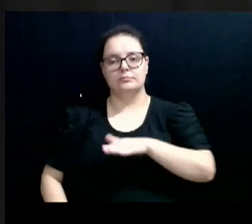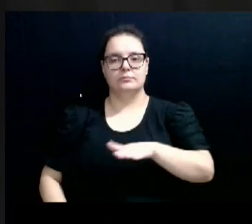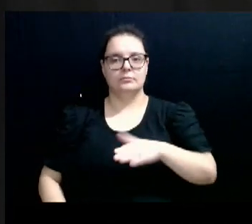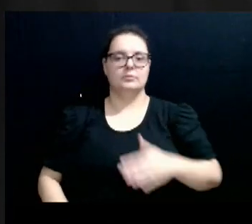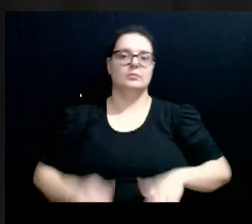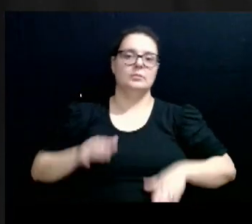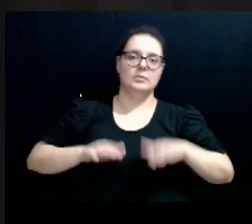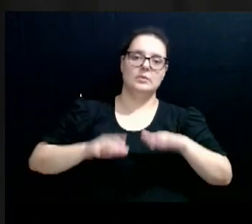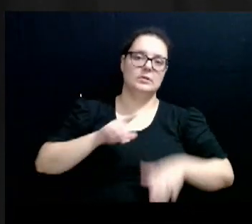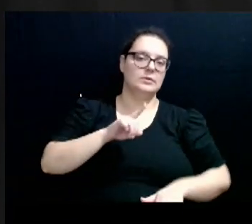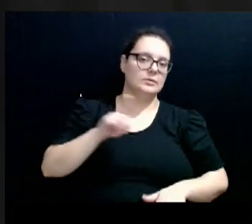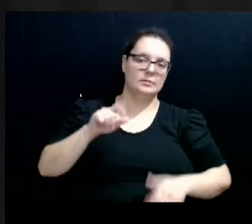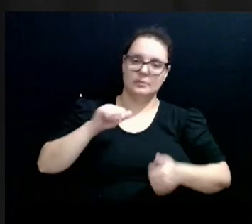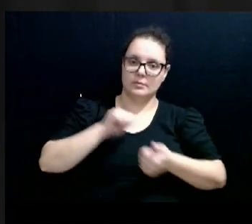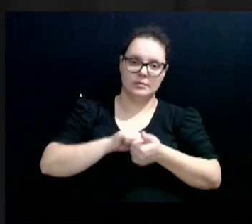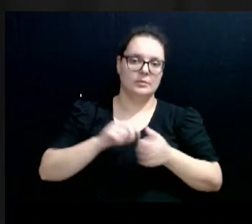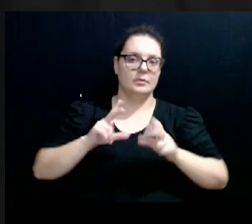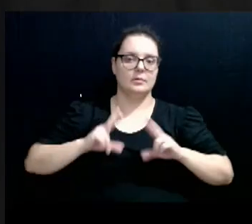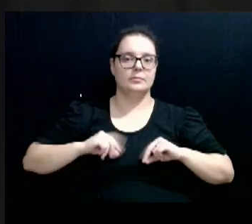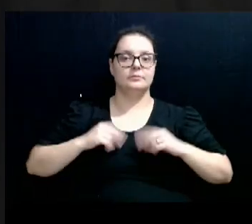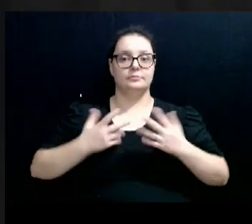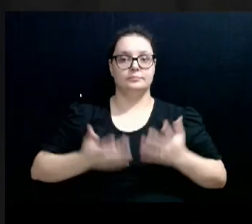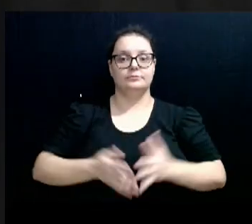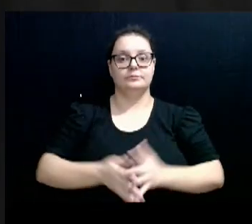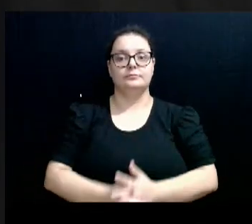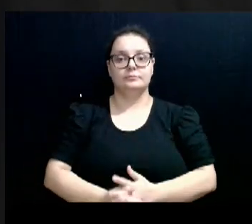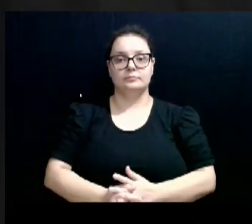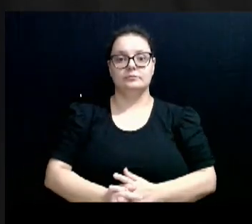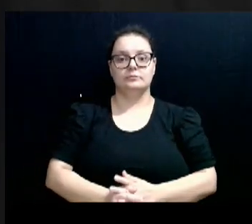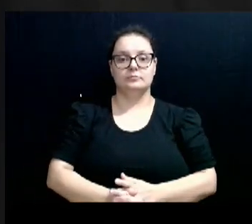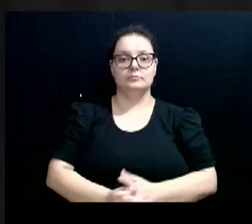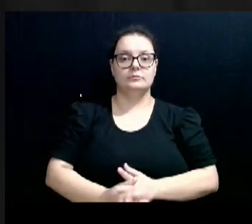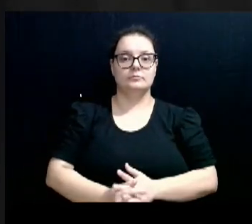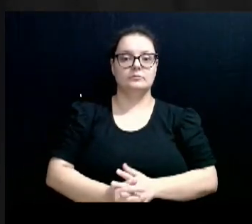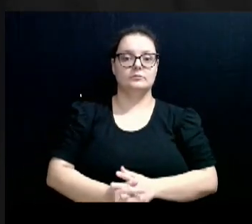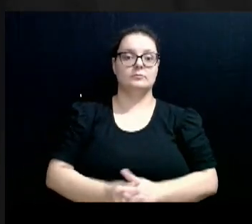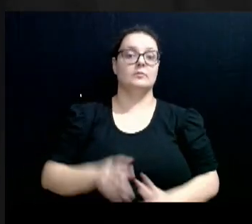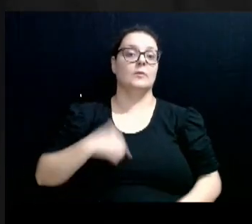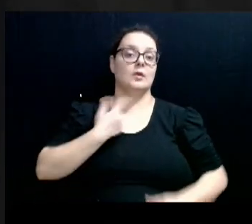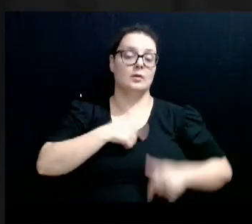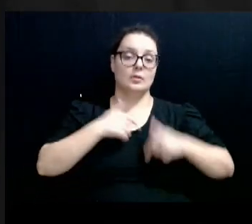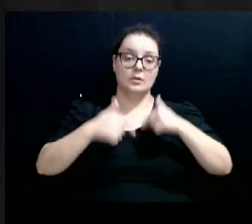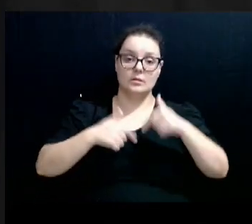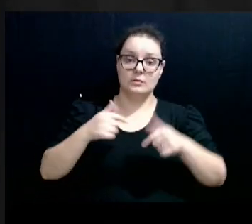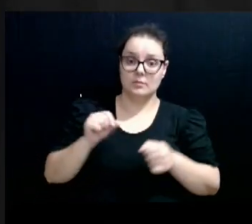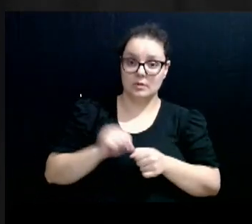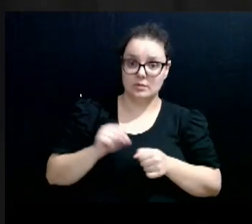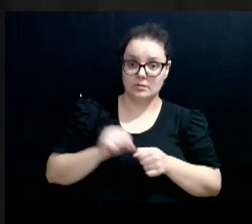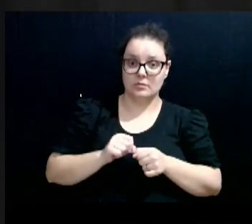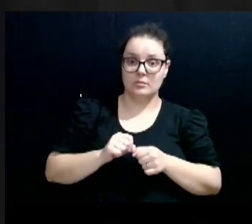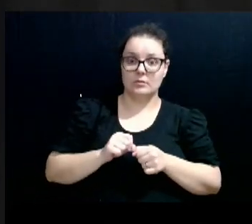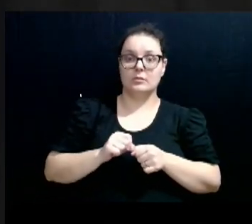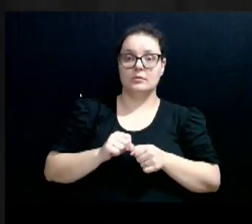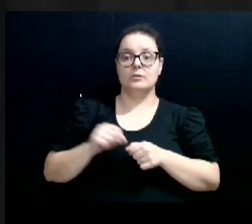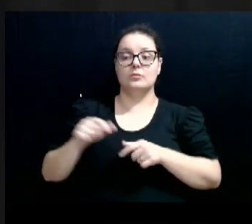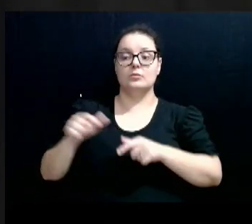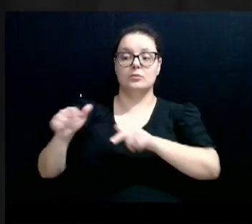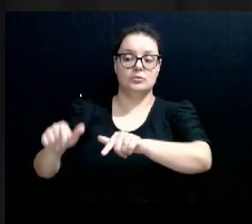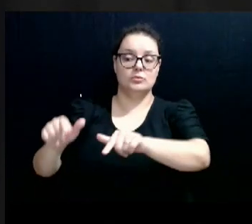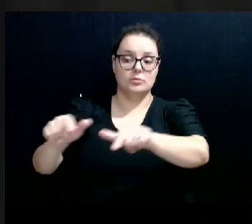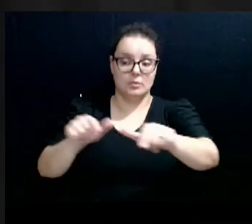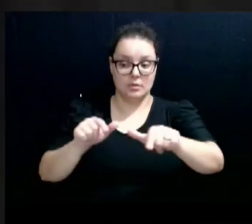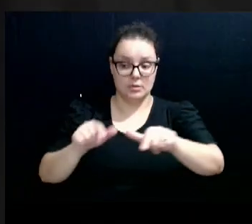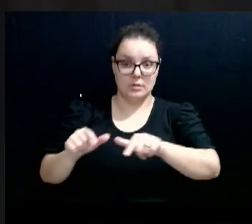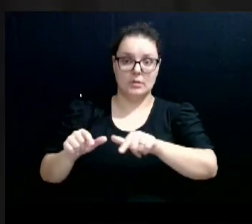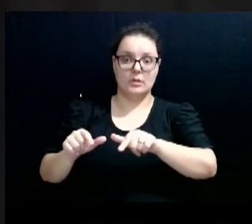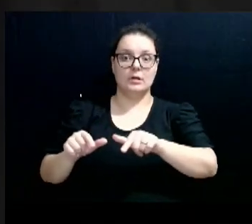qualidade merecida, né? Então, nós fizemos trabalhos em campo, nessas comissões, mas